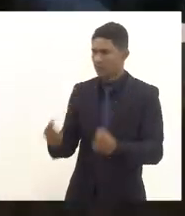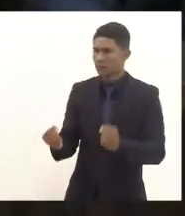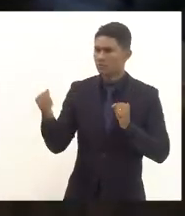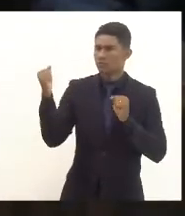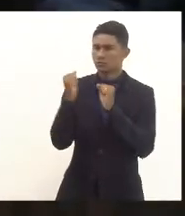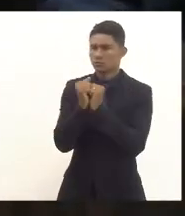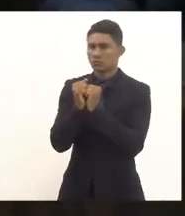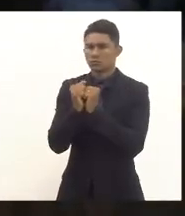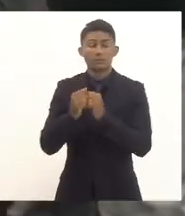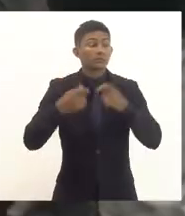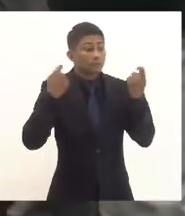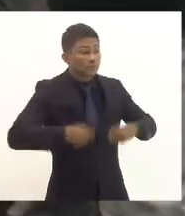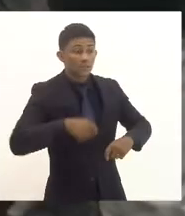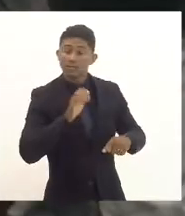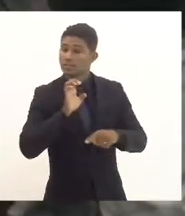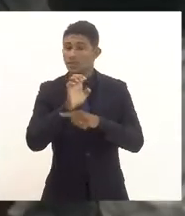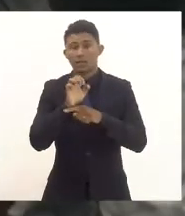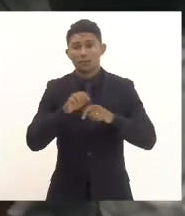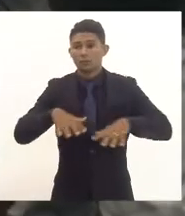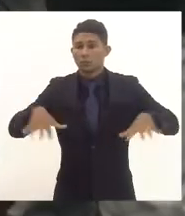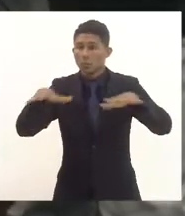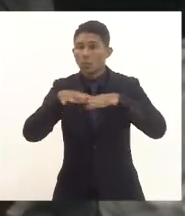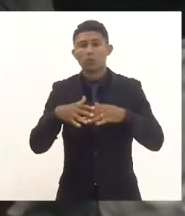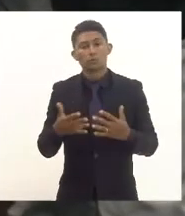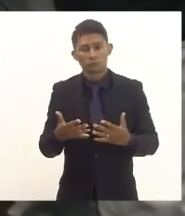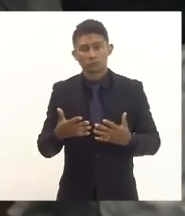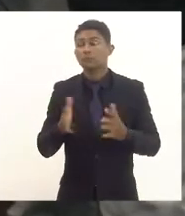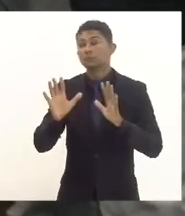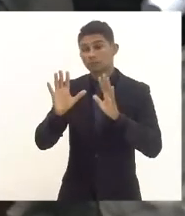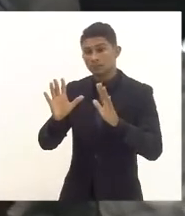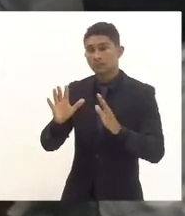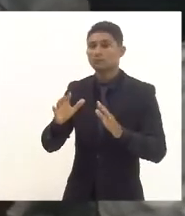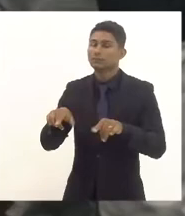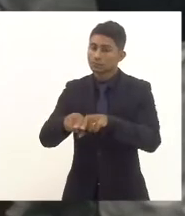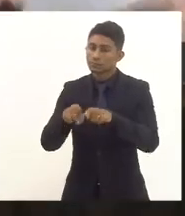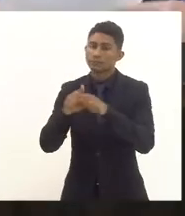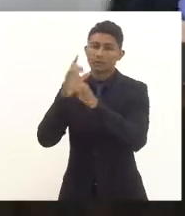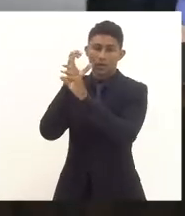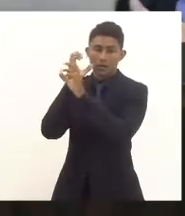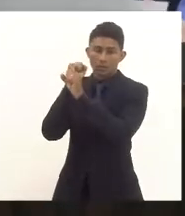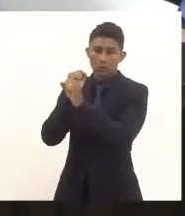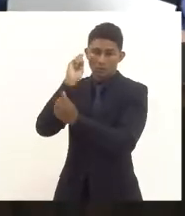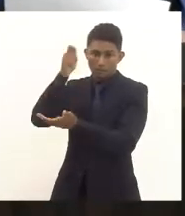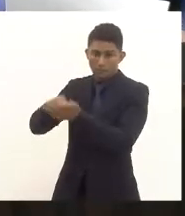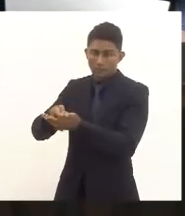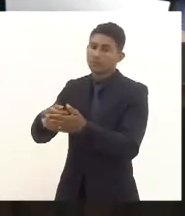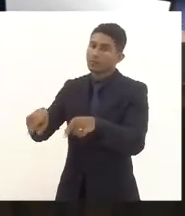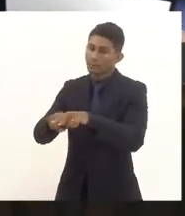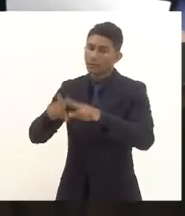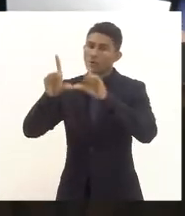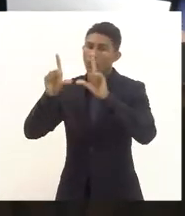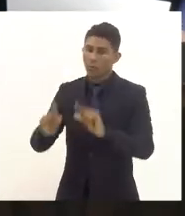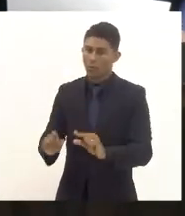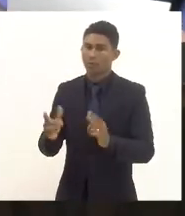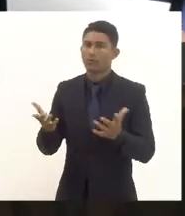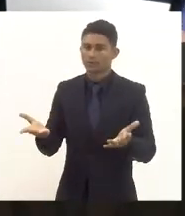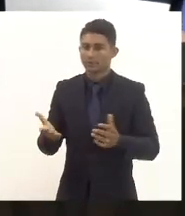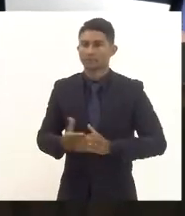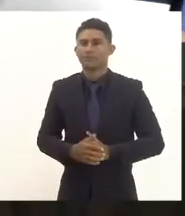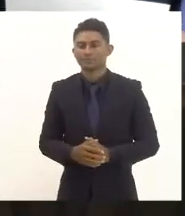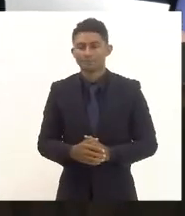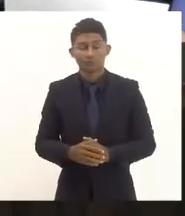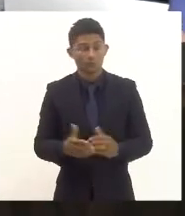contigo por está vamos levar à redução do ICMS para Baixada também e para conta de hoje obrigado felicidade então quero